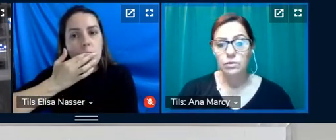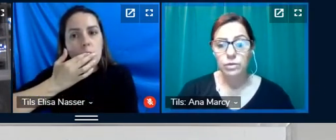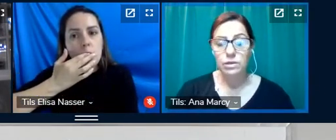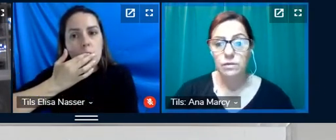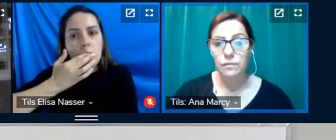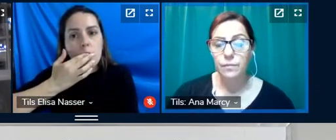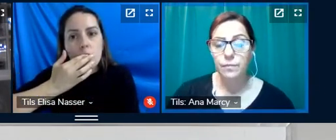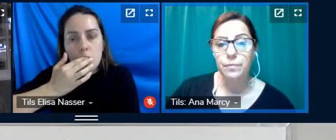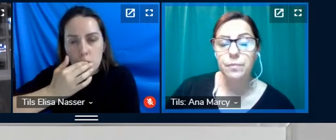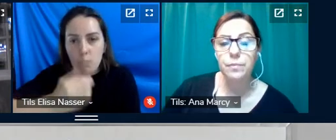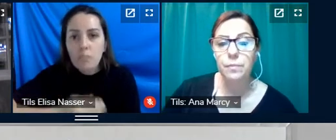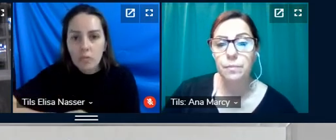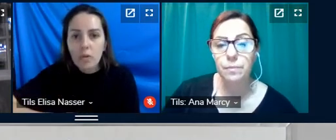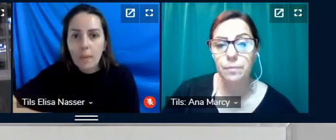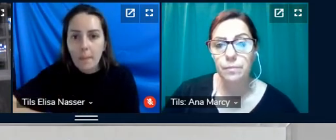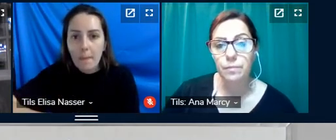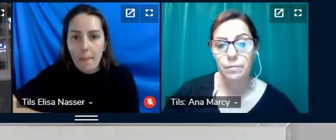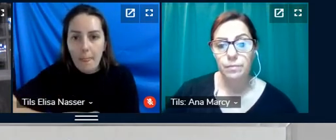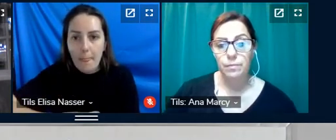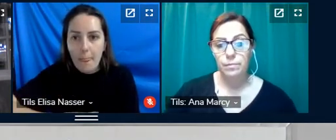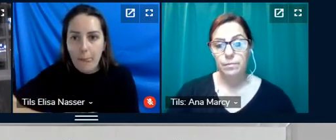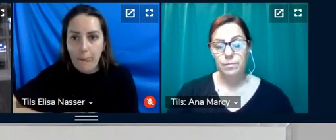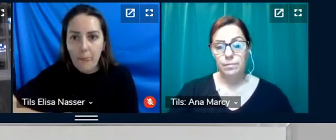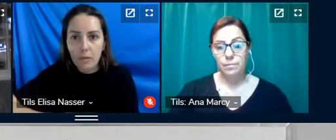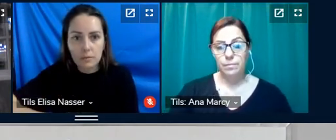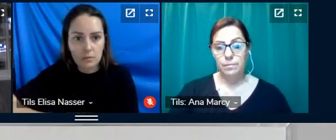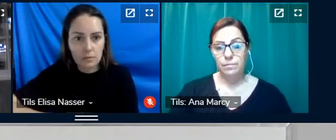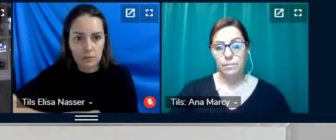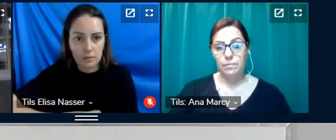Tá bem. Sem problema.